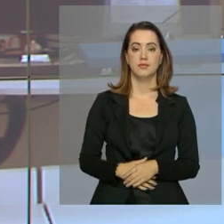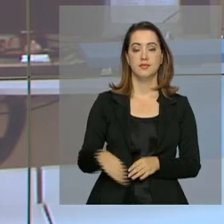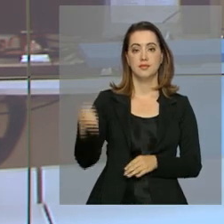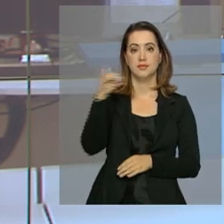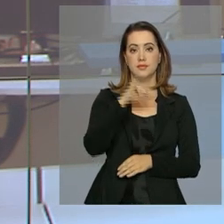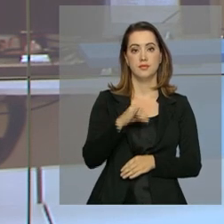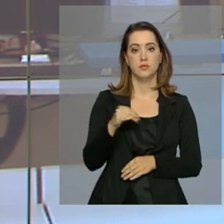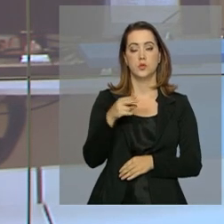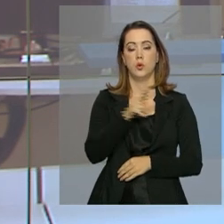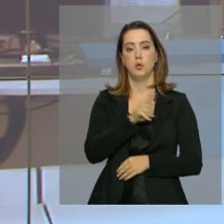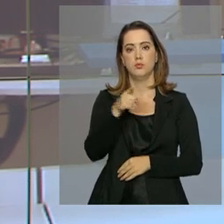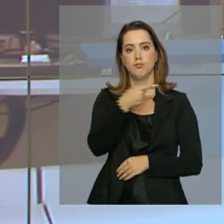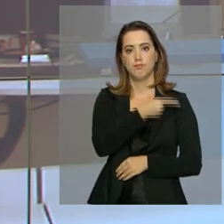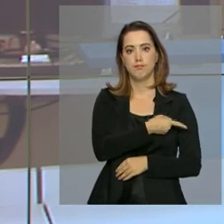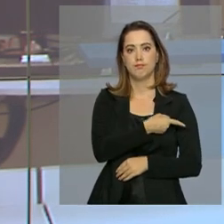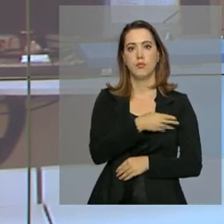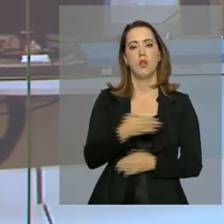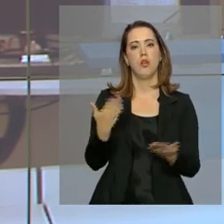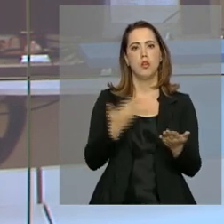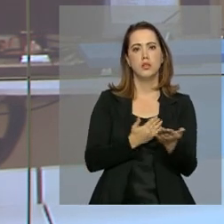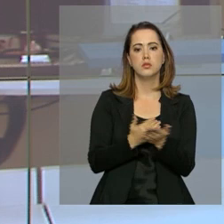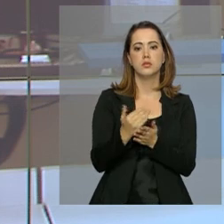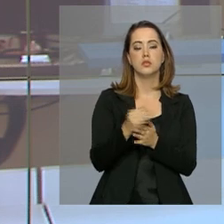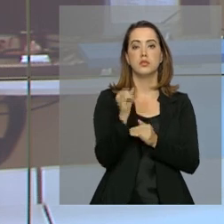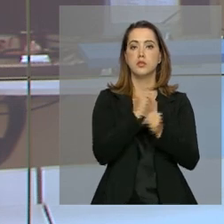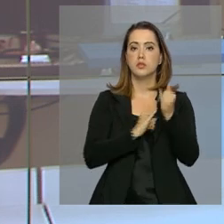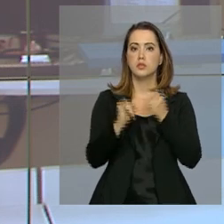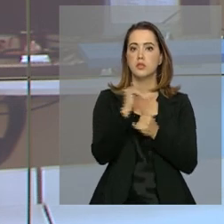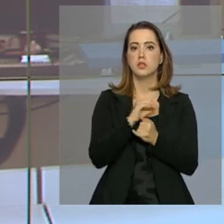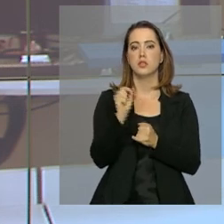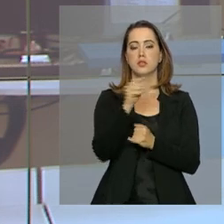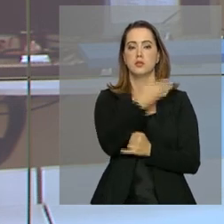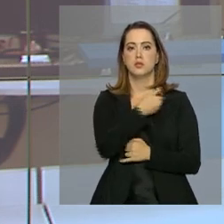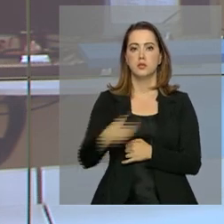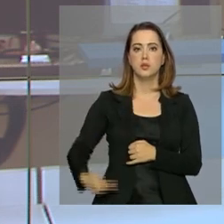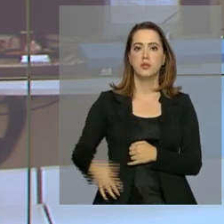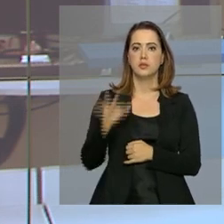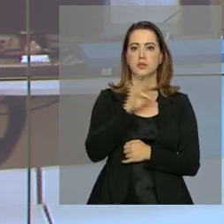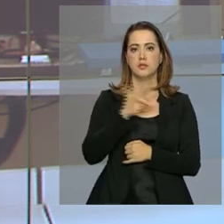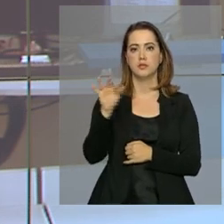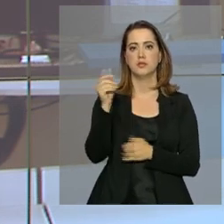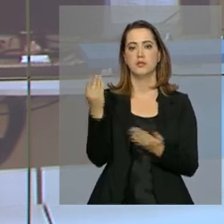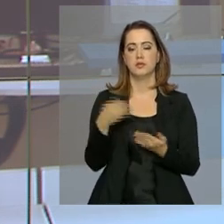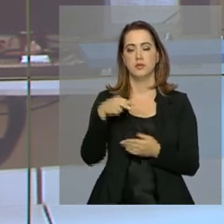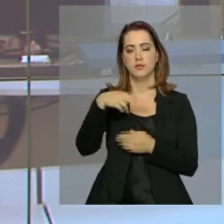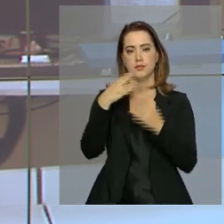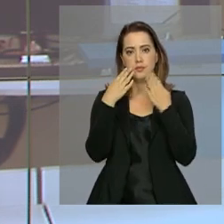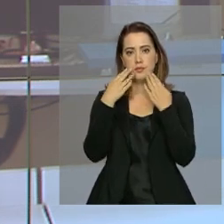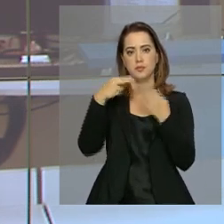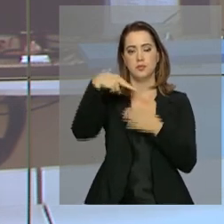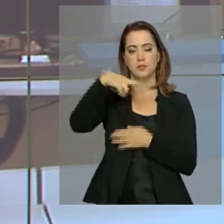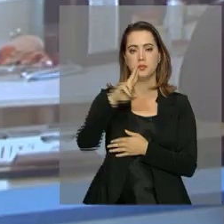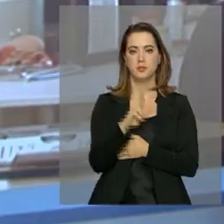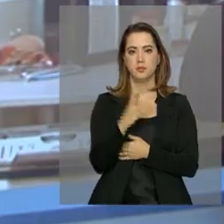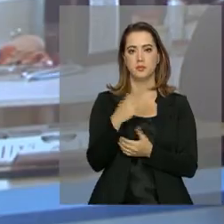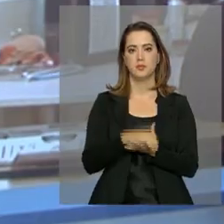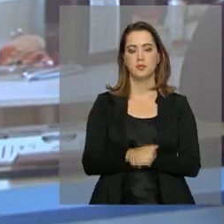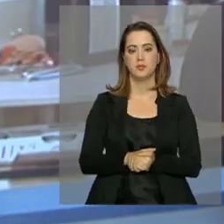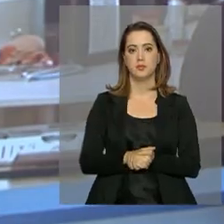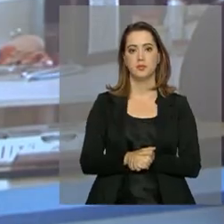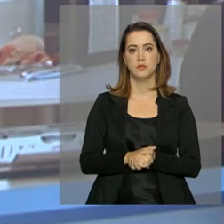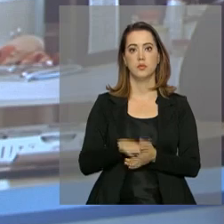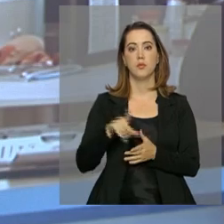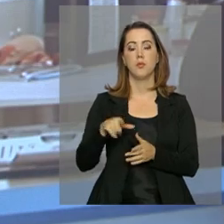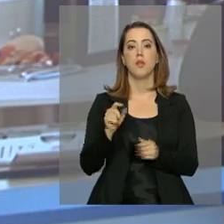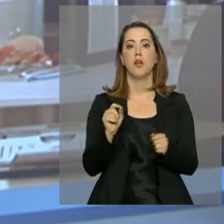Olá eu sou José Luiz filho e a partir de agora trago para você as notícias do governo federal aqui no Repórter NBR a